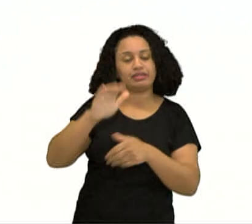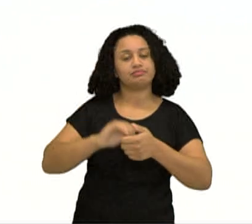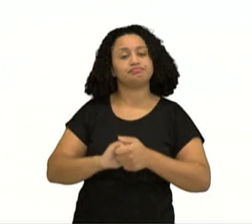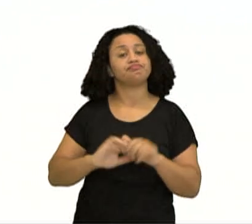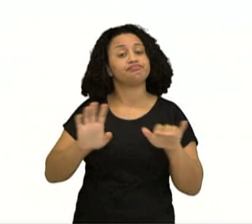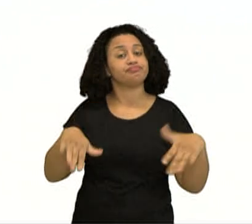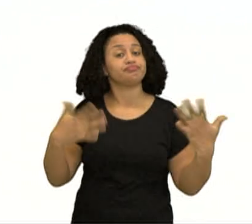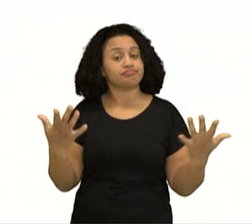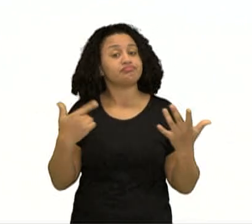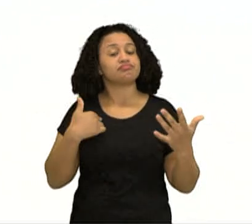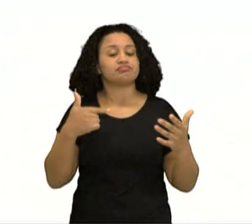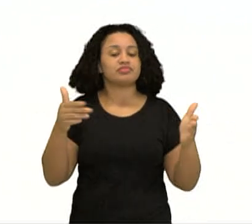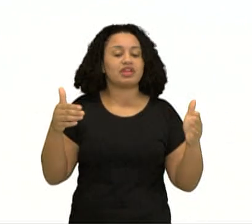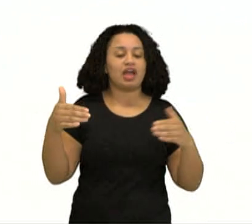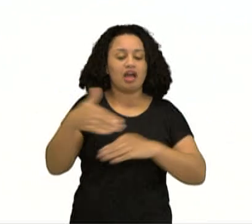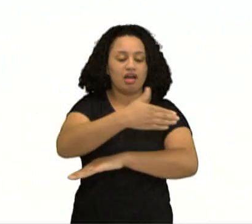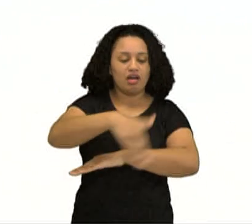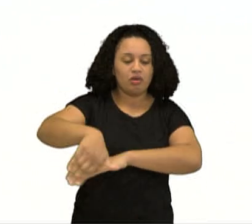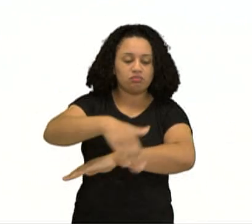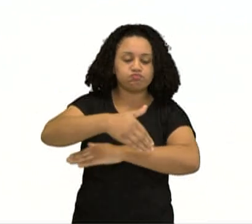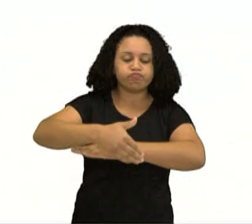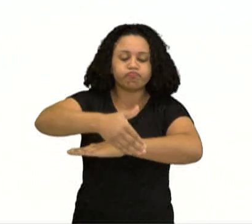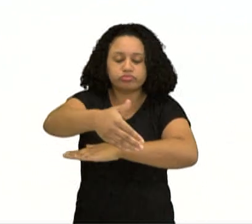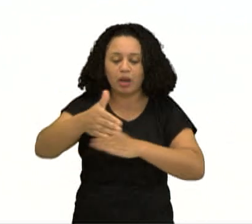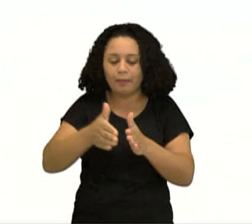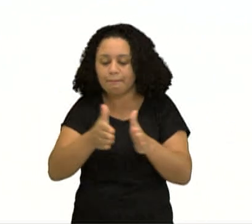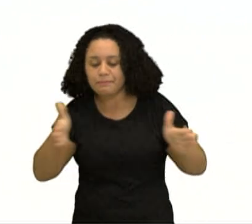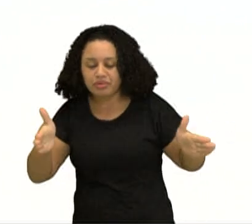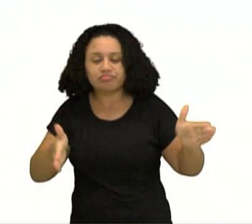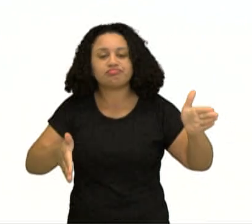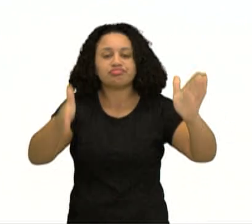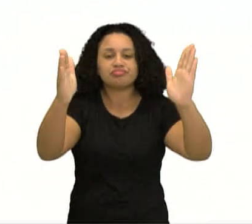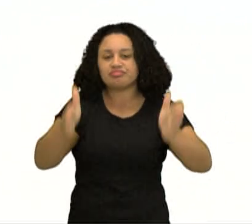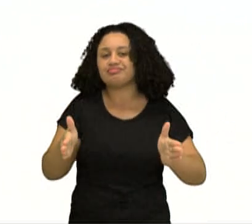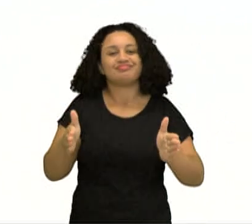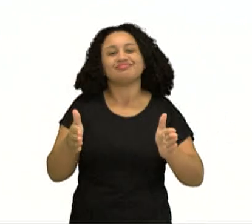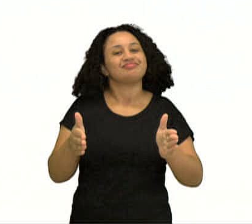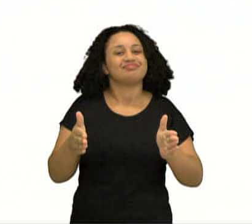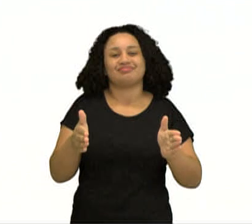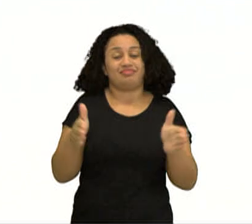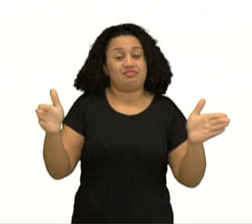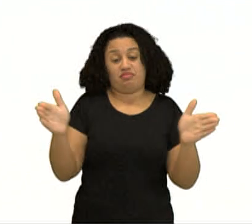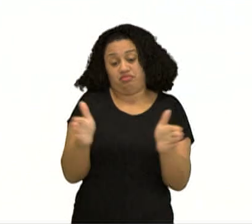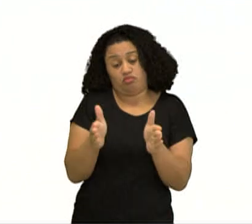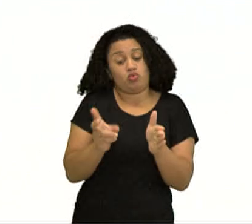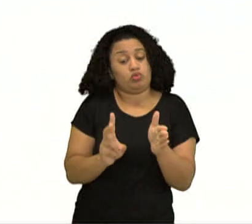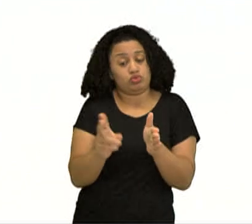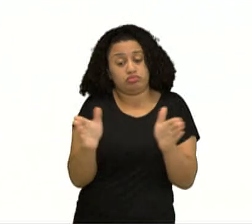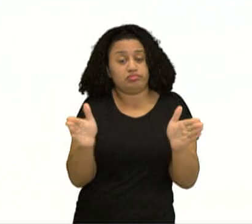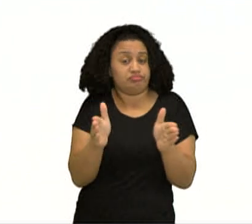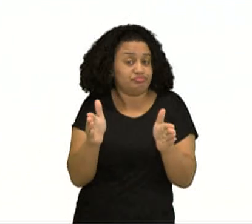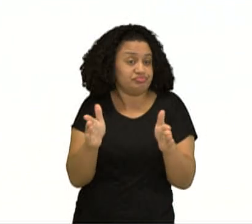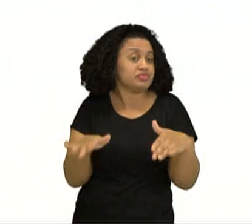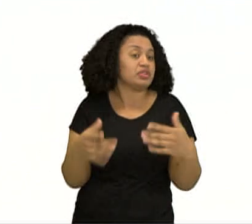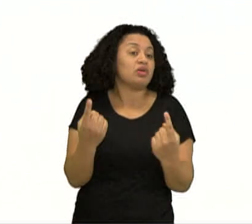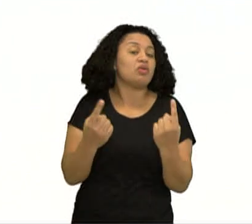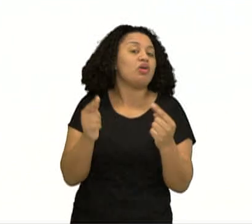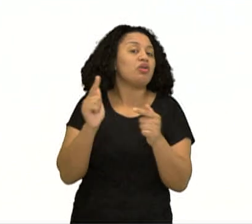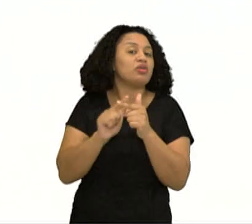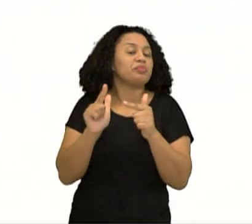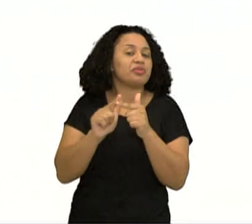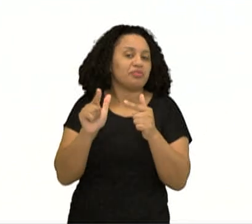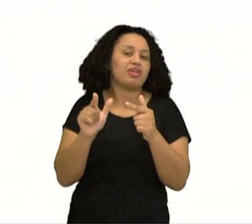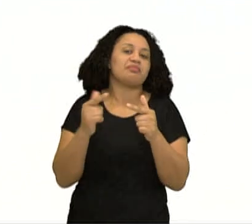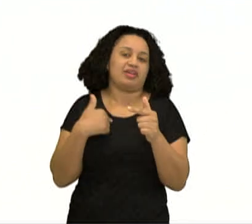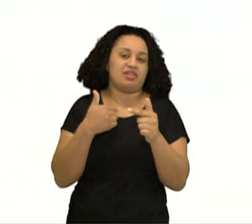entanto, as vias não cresceram proporcionalmente ao número de automóveis. Então, qual o problema que motiva